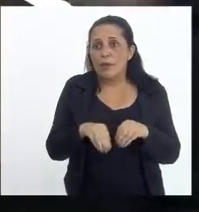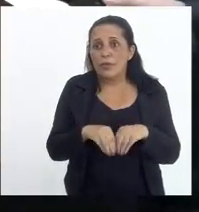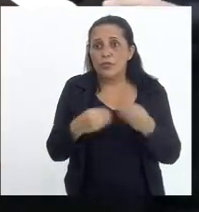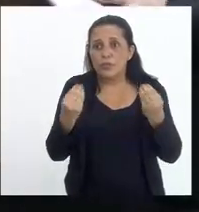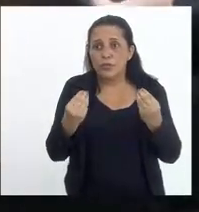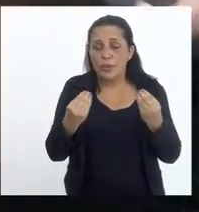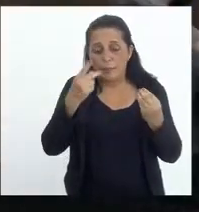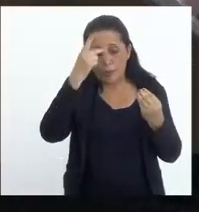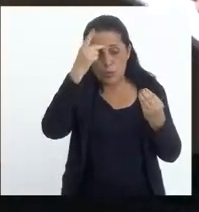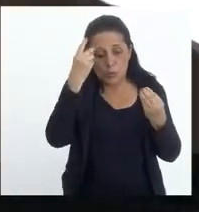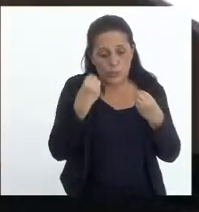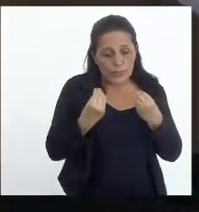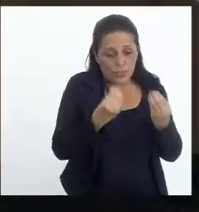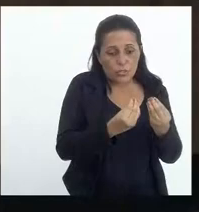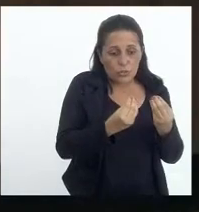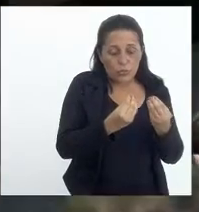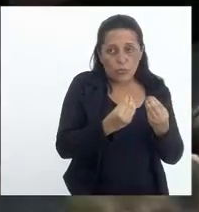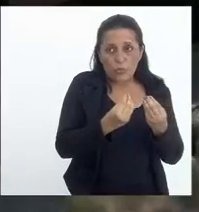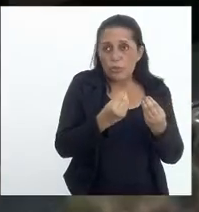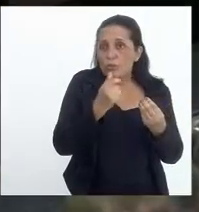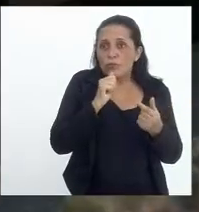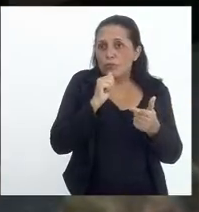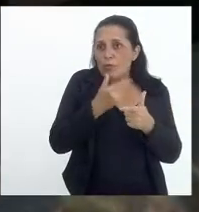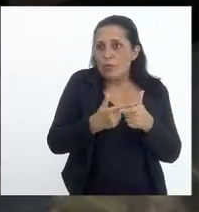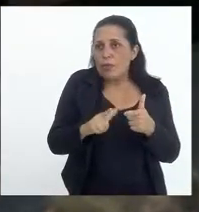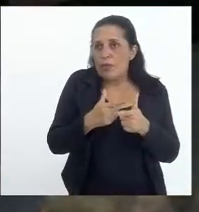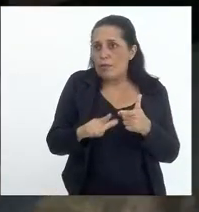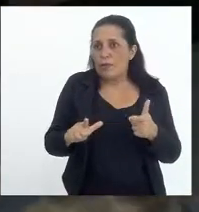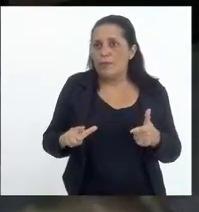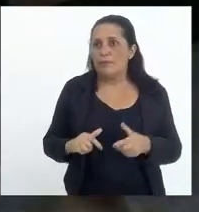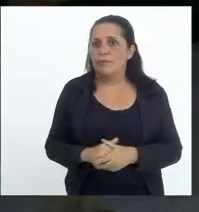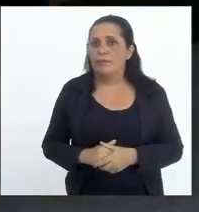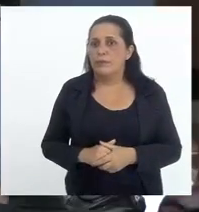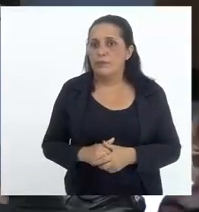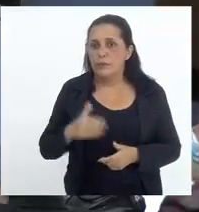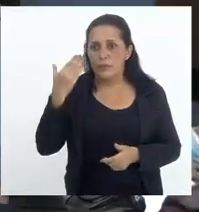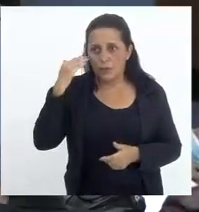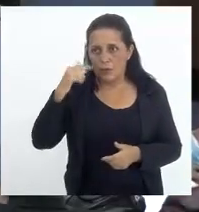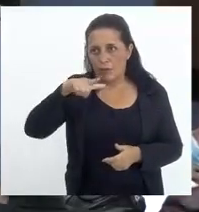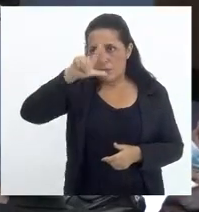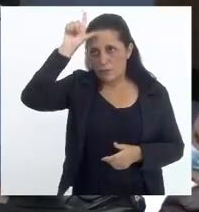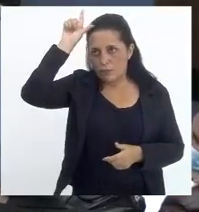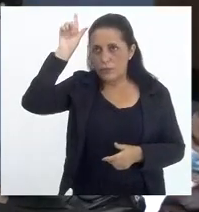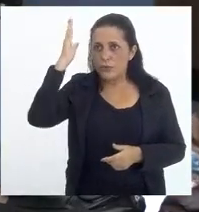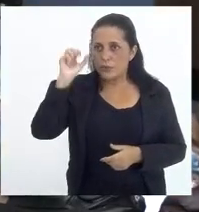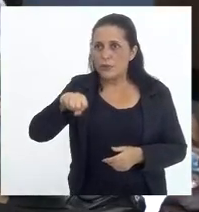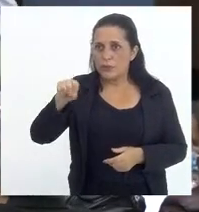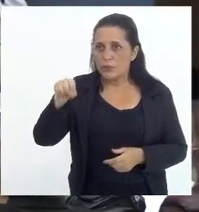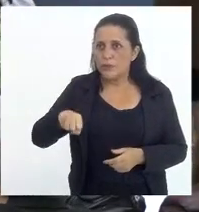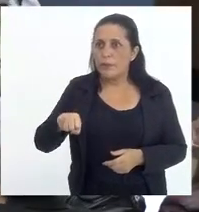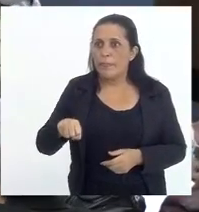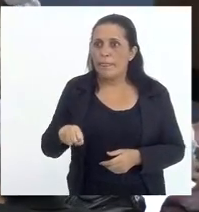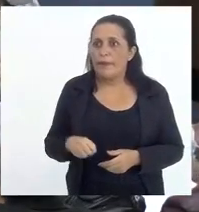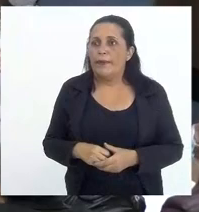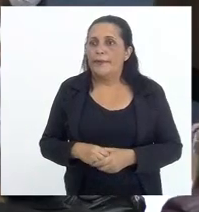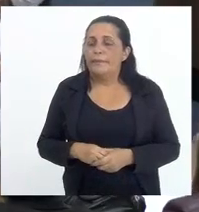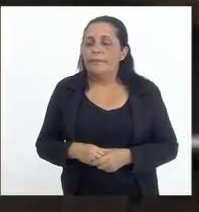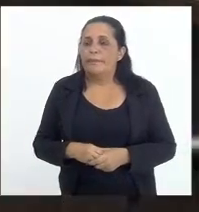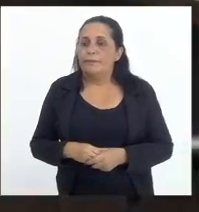outro, educacional, e não tem problema nenhum. Não sei se o Luiz Paulo entendeu. Eu entendi, porque olha só.